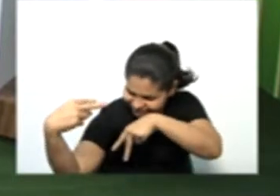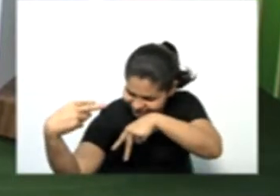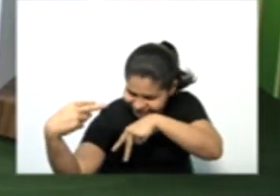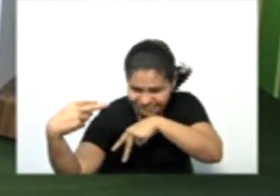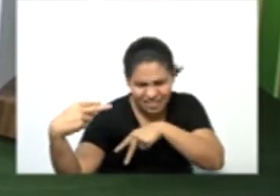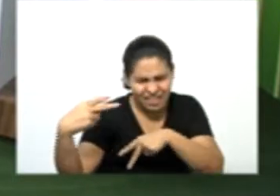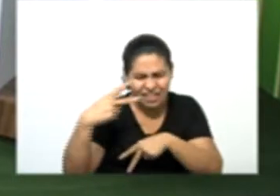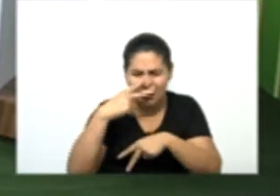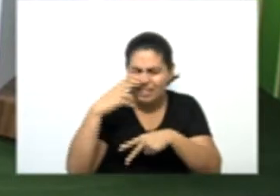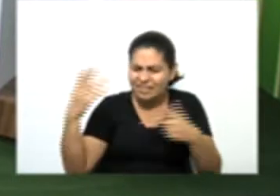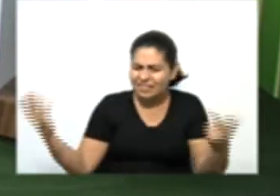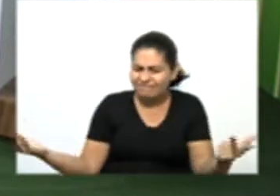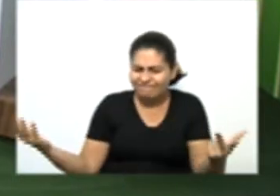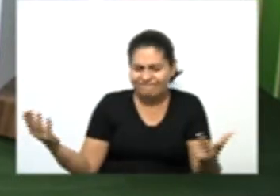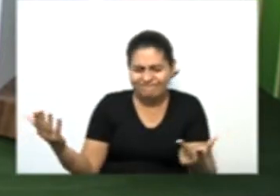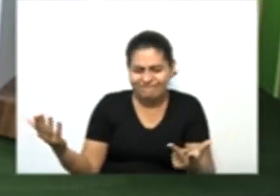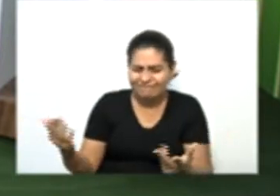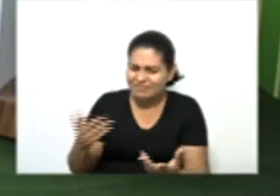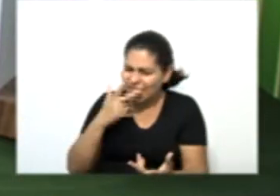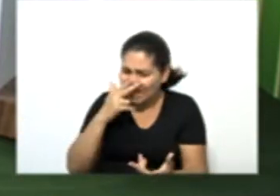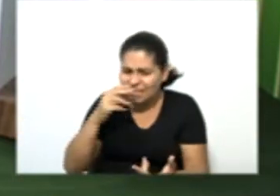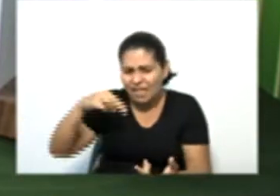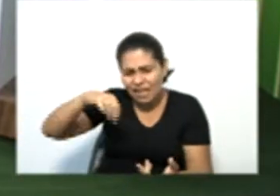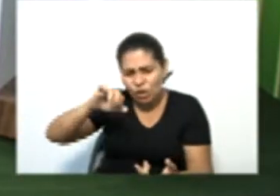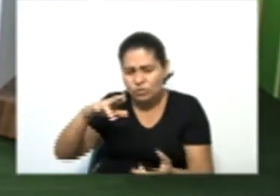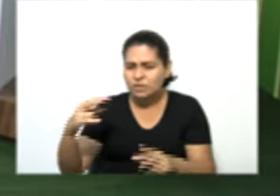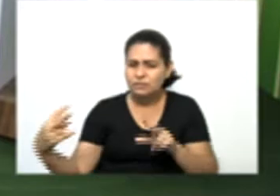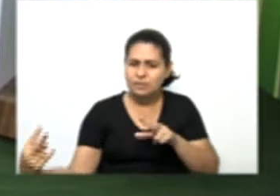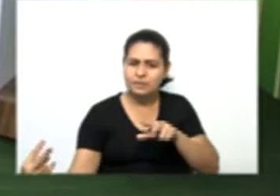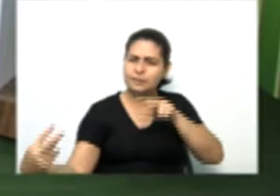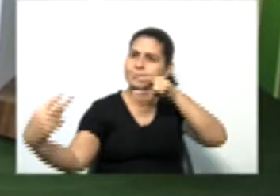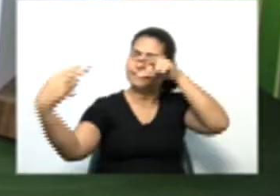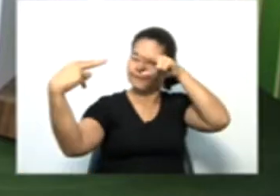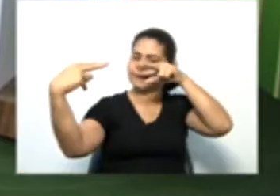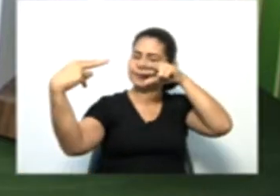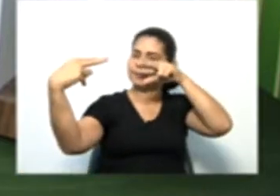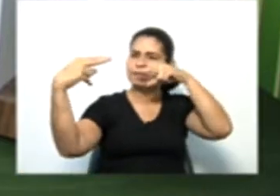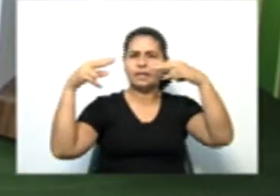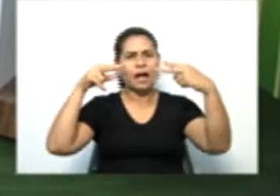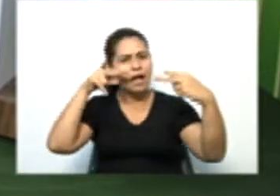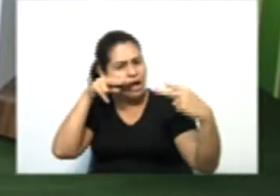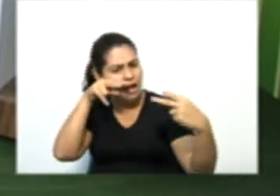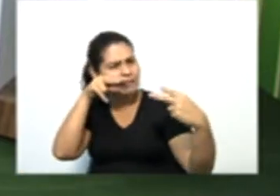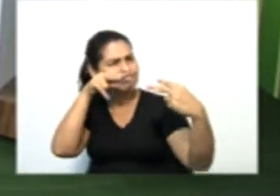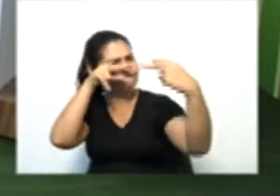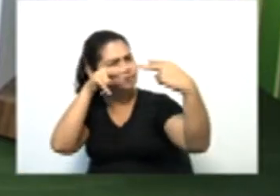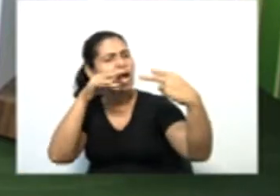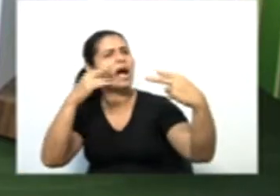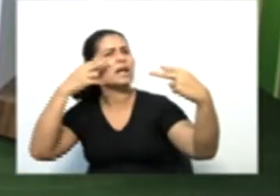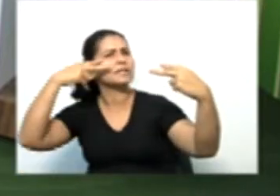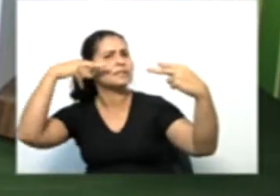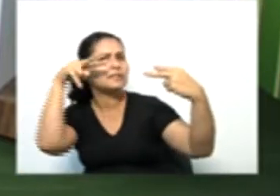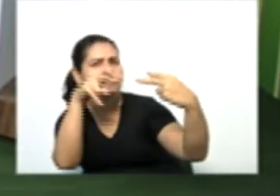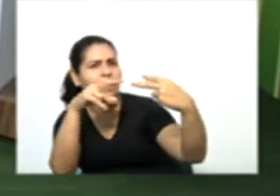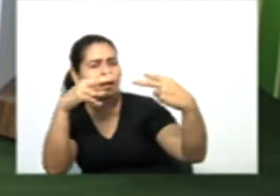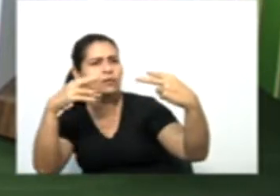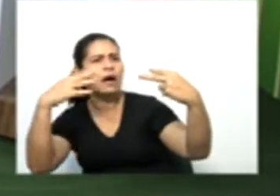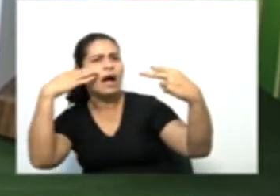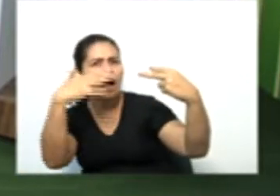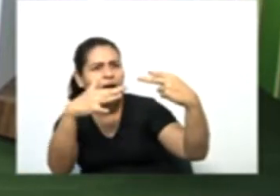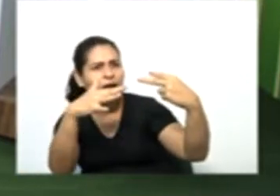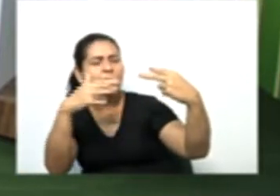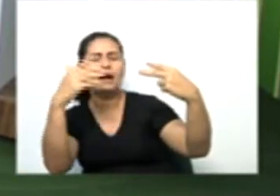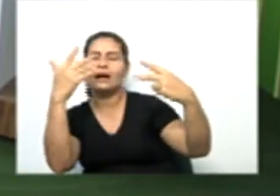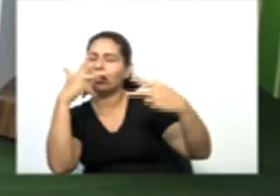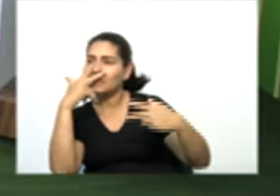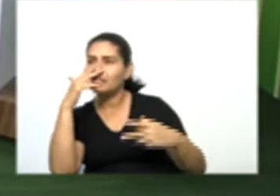Olhar fixo. Ou, na negociação, olhar assim, ó, né, com um olhar fixo de atenção. Sim. Demonstra